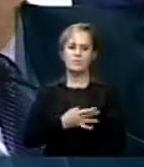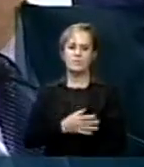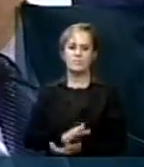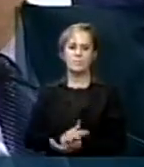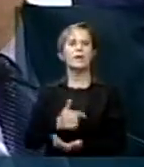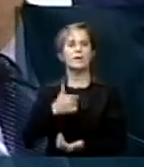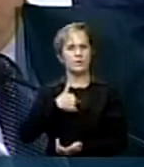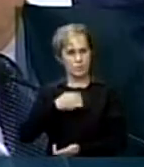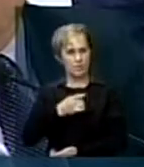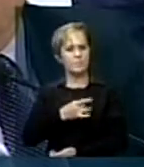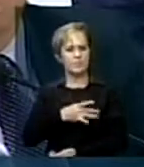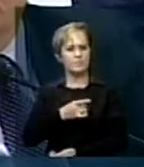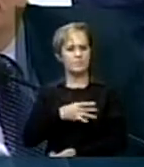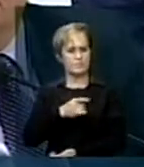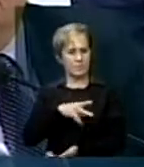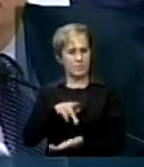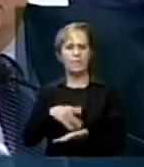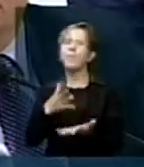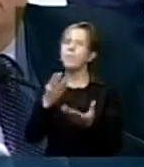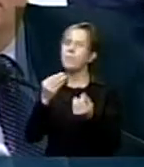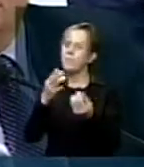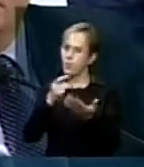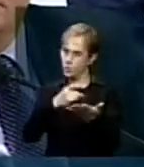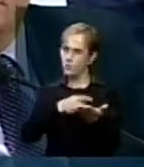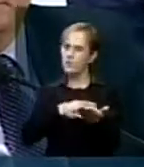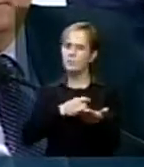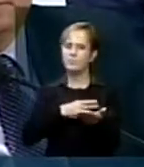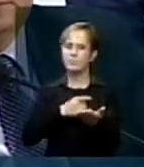Eu tenho medo. Muito medo.